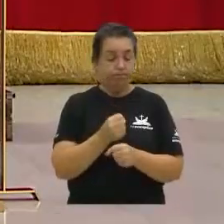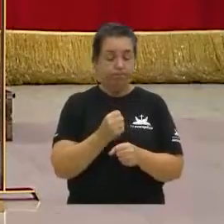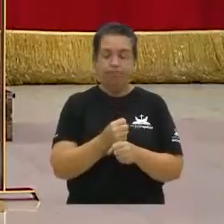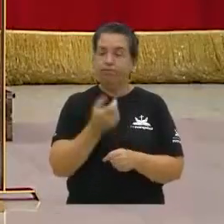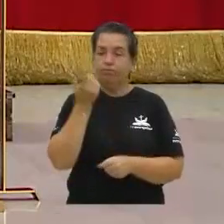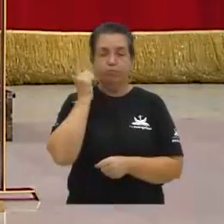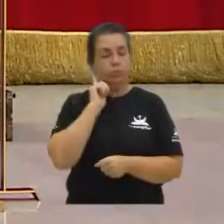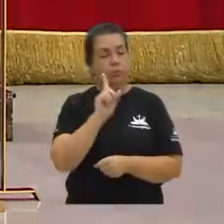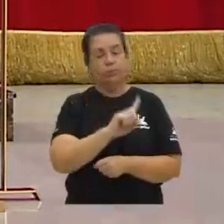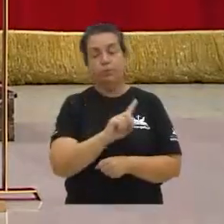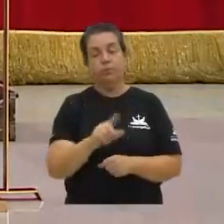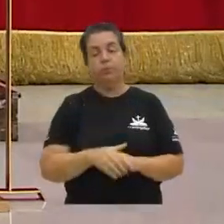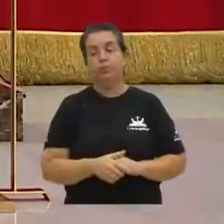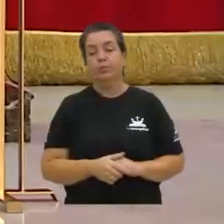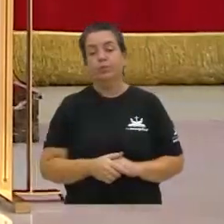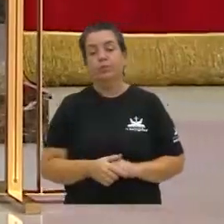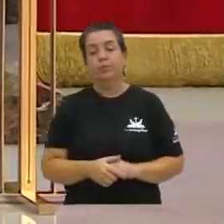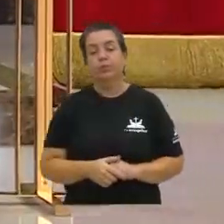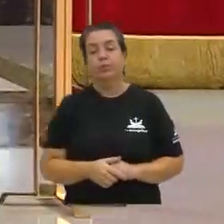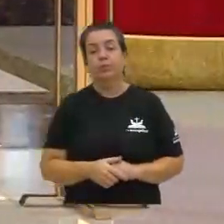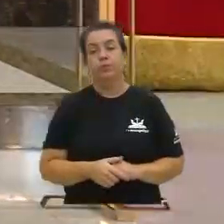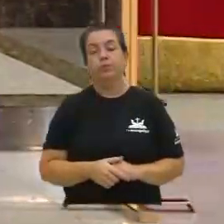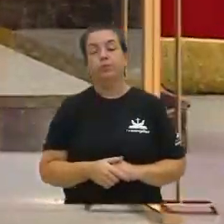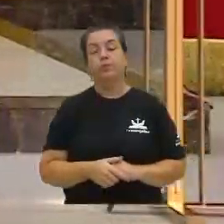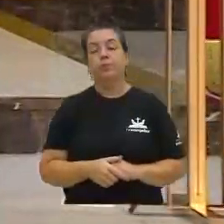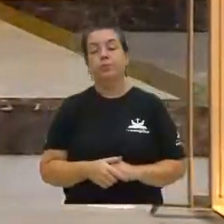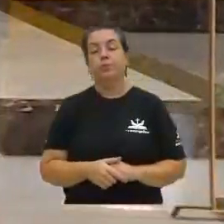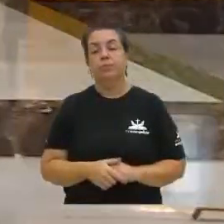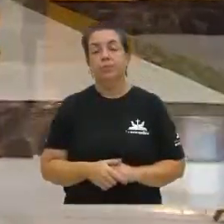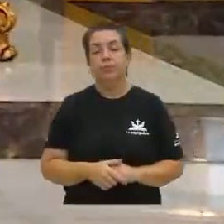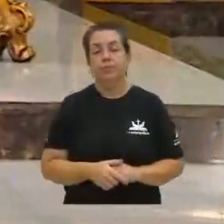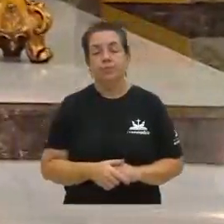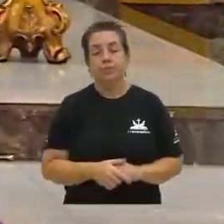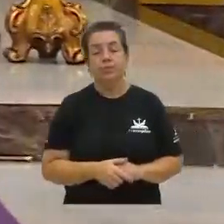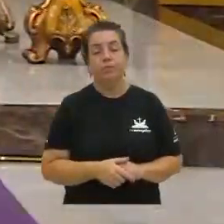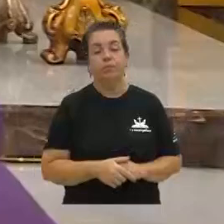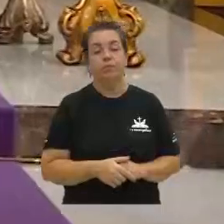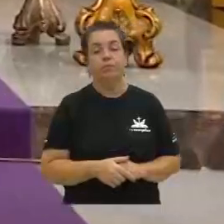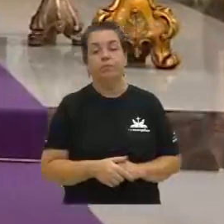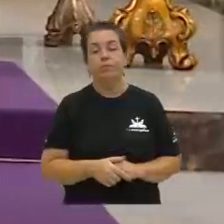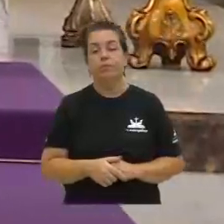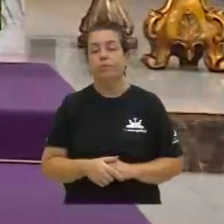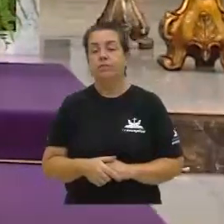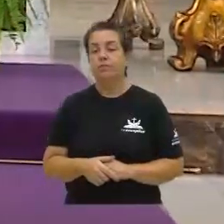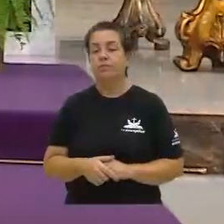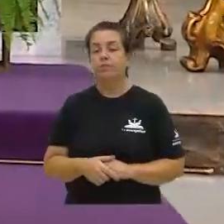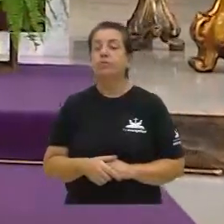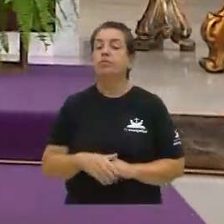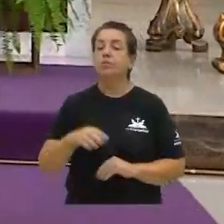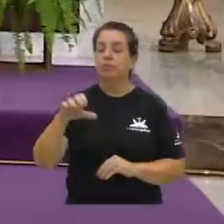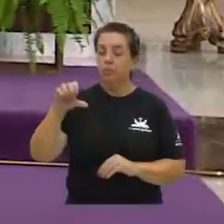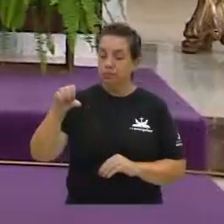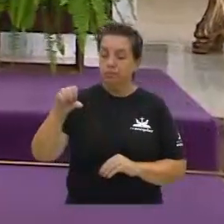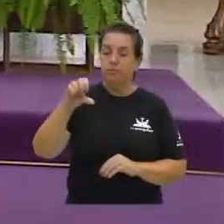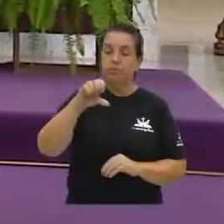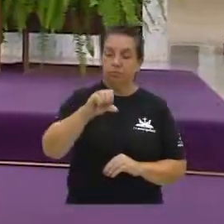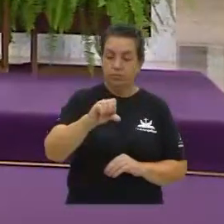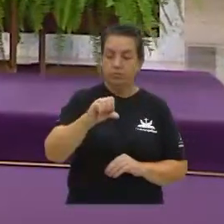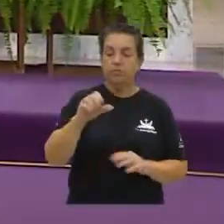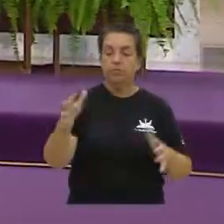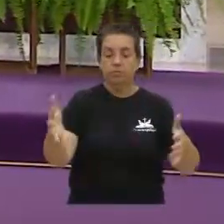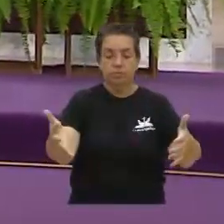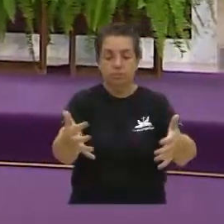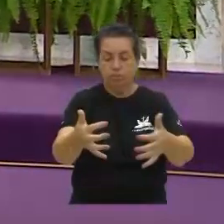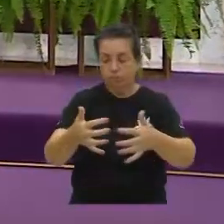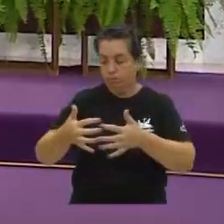diziam os antigos diziam, 99 juntando e um espalhando,